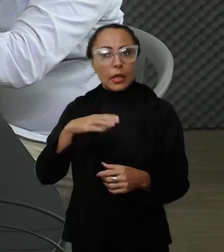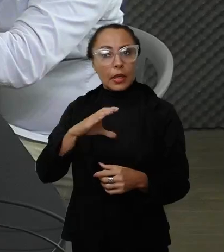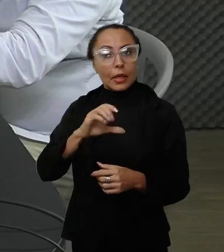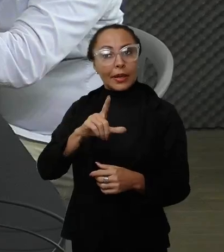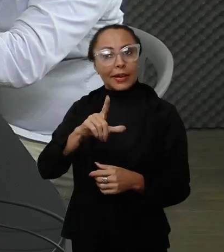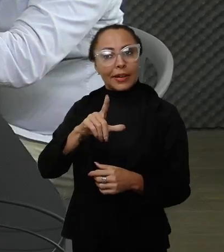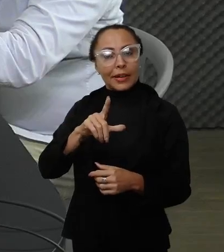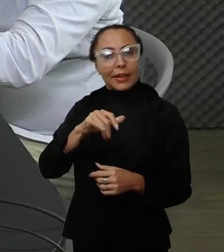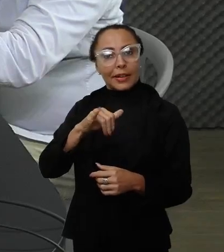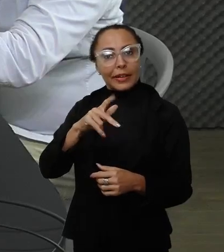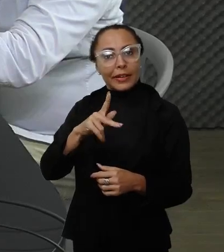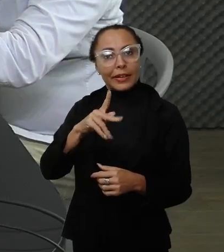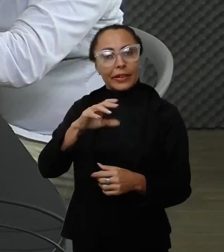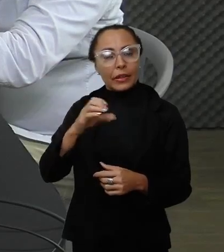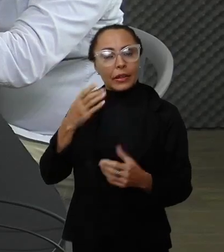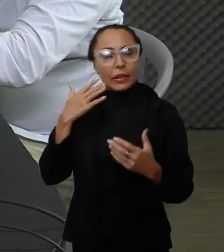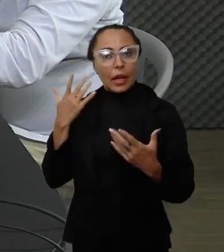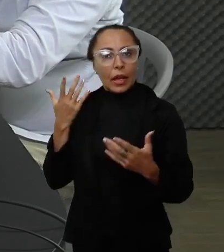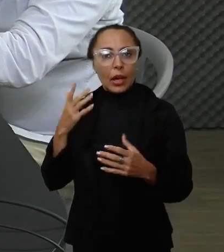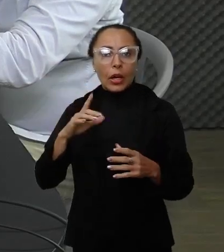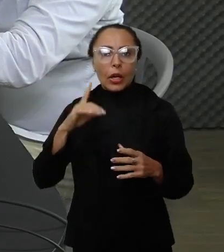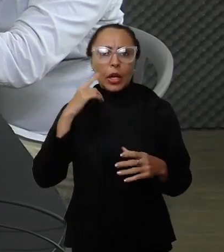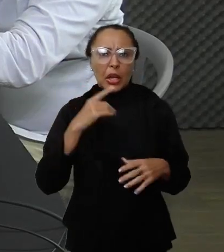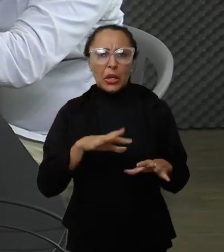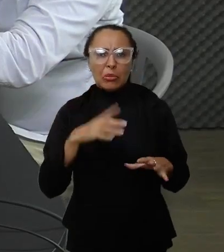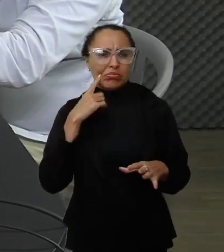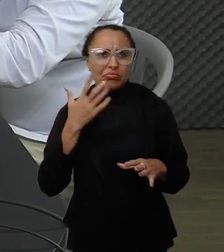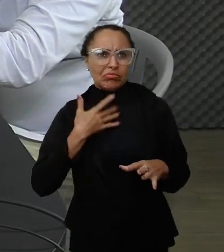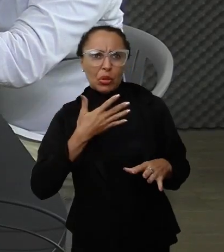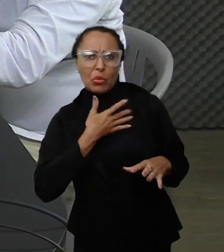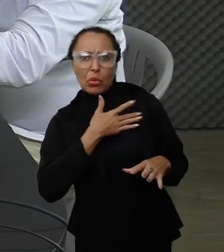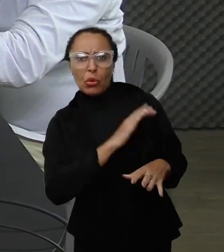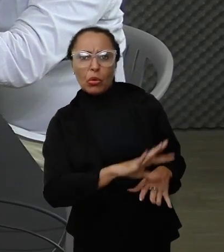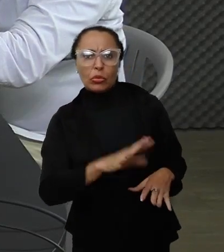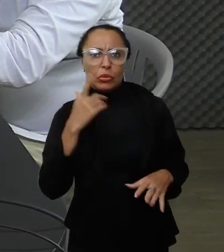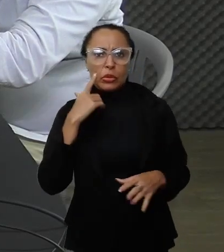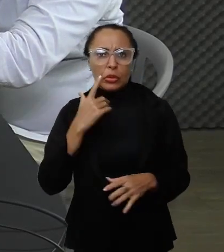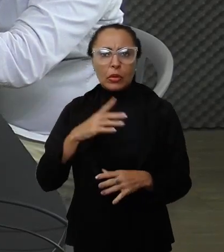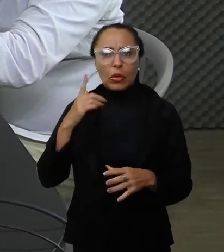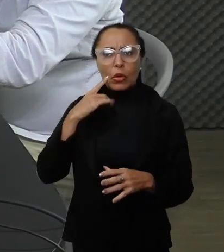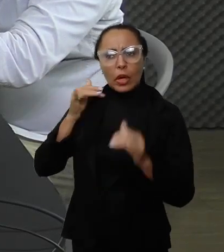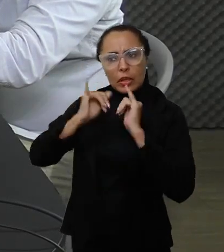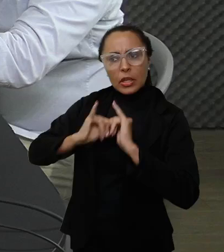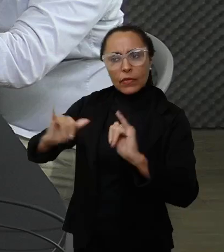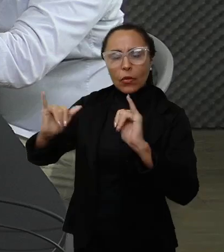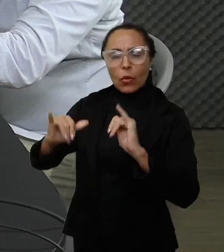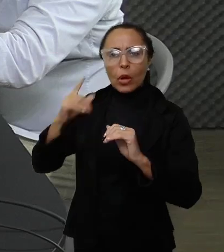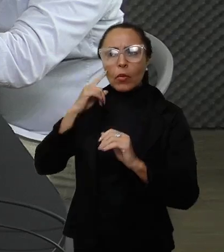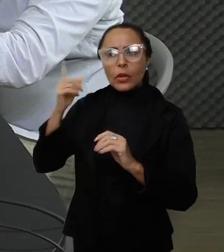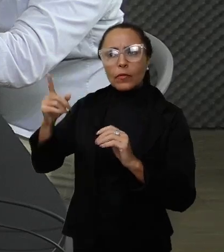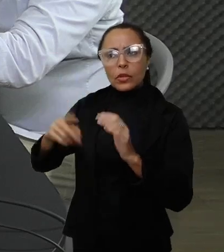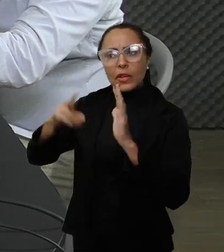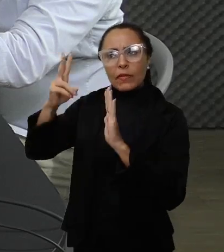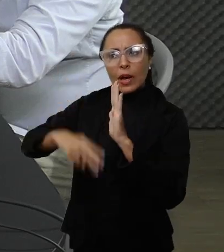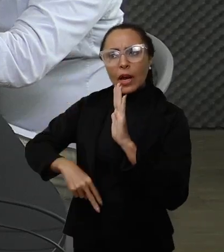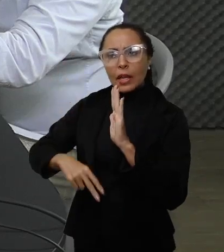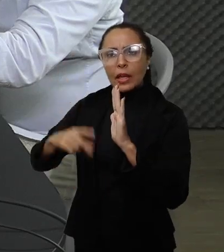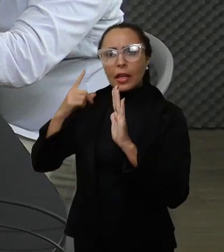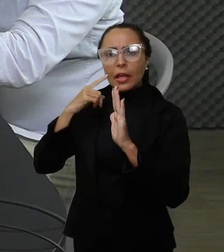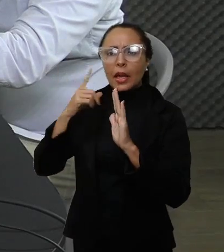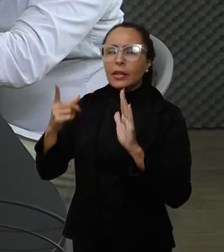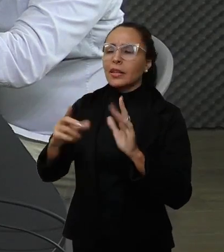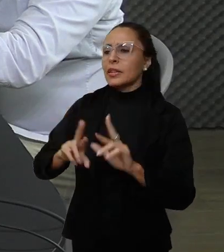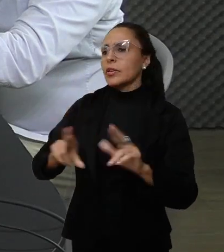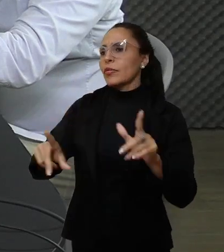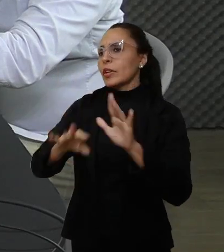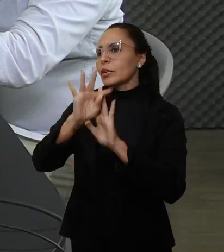coloca. Você vê que tem um abuso disso. Coloca somente a manchete, aí quando você vai ler, a manchete não tem nada a ver com o